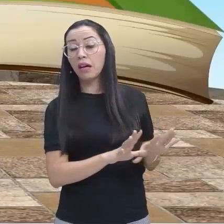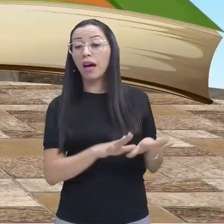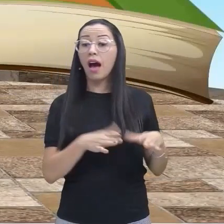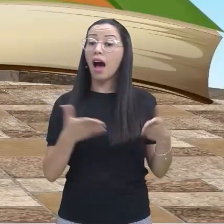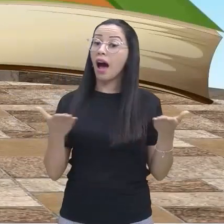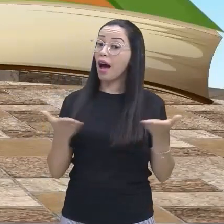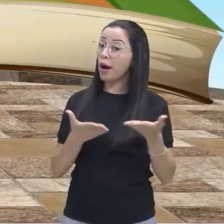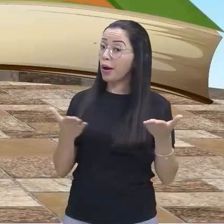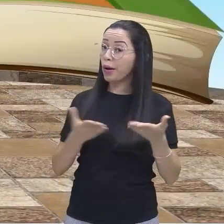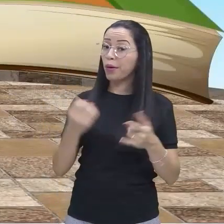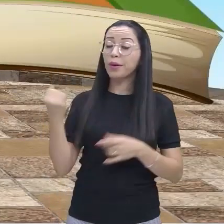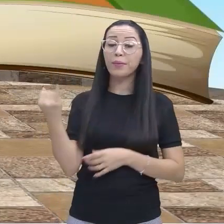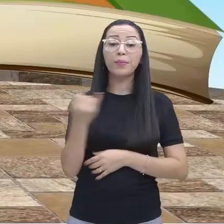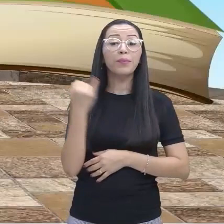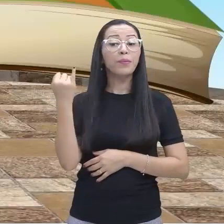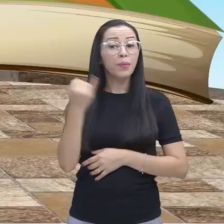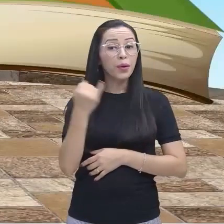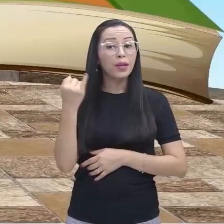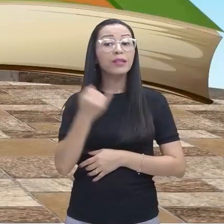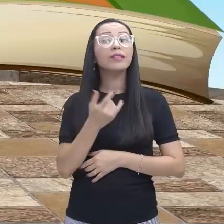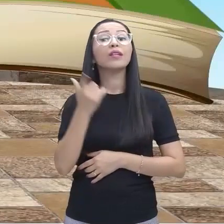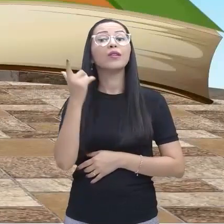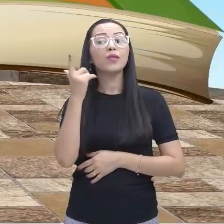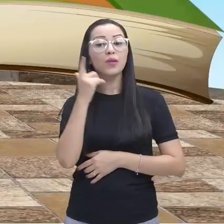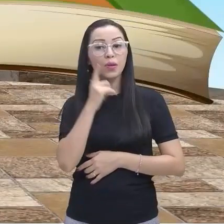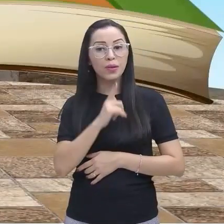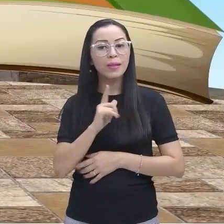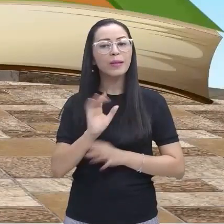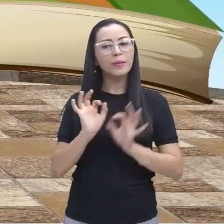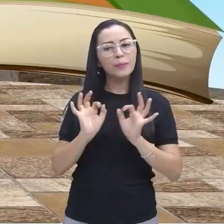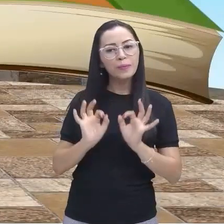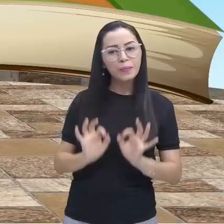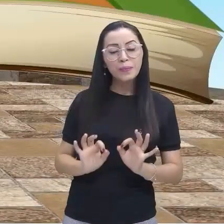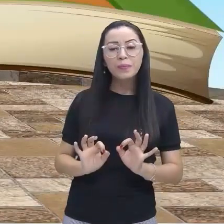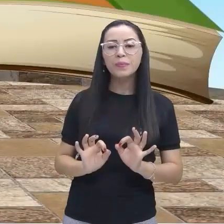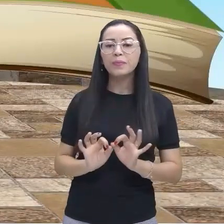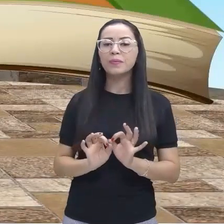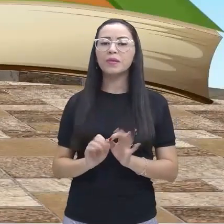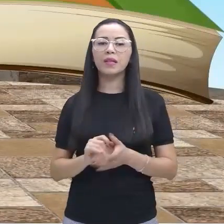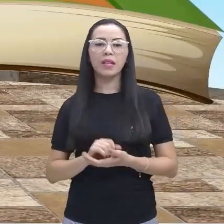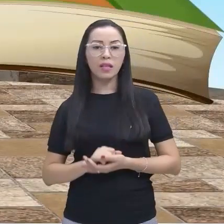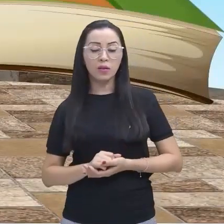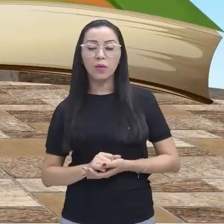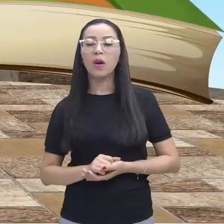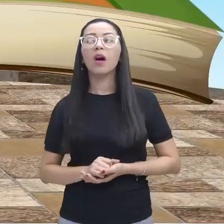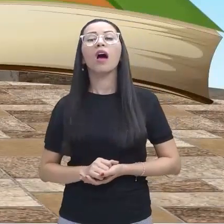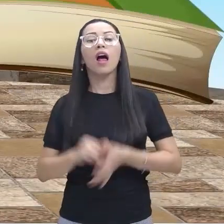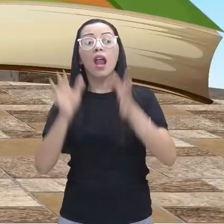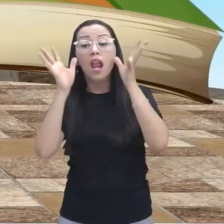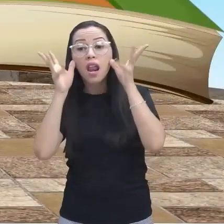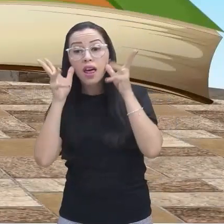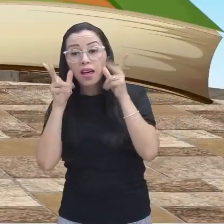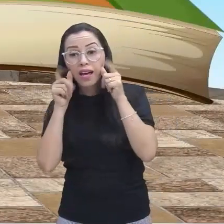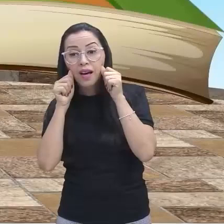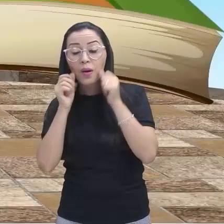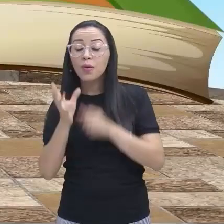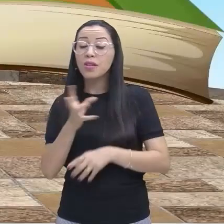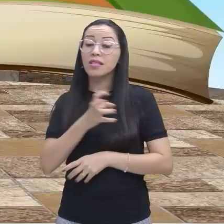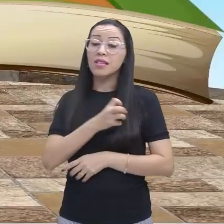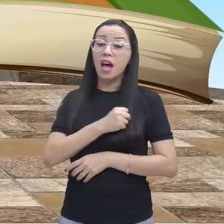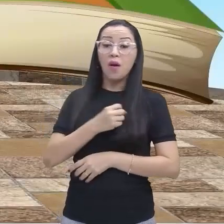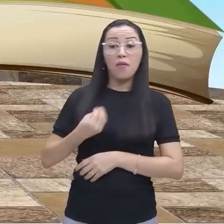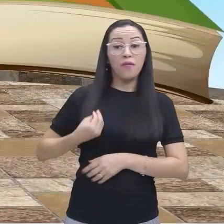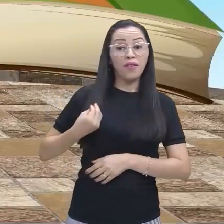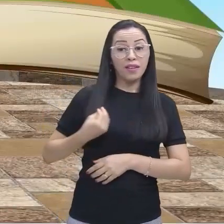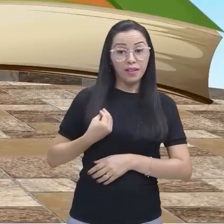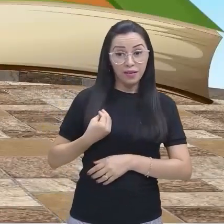deu certo e não aconteceu nada de ruim, nem com o leão, nem com o ratinho.